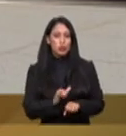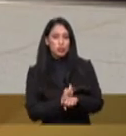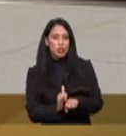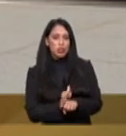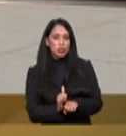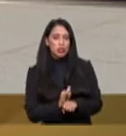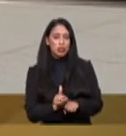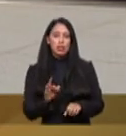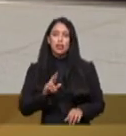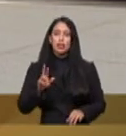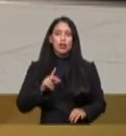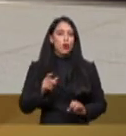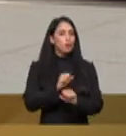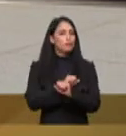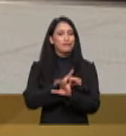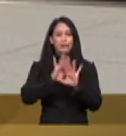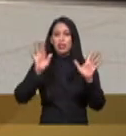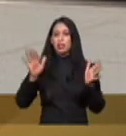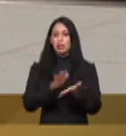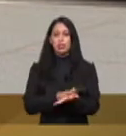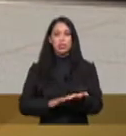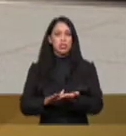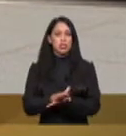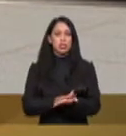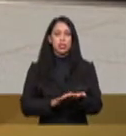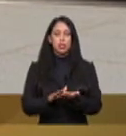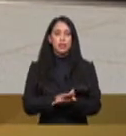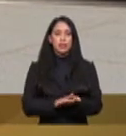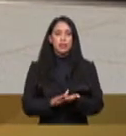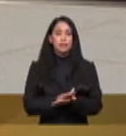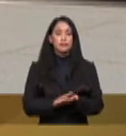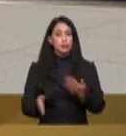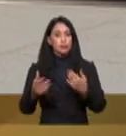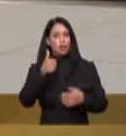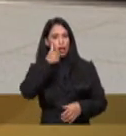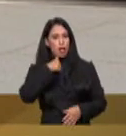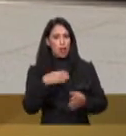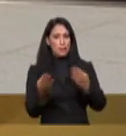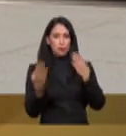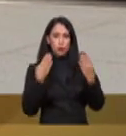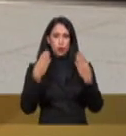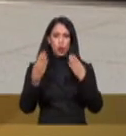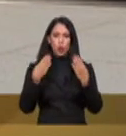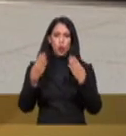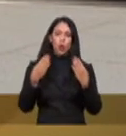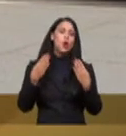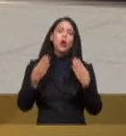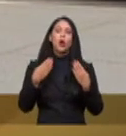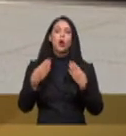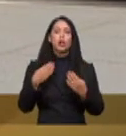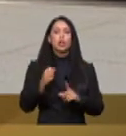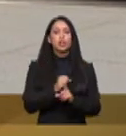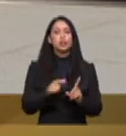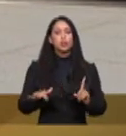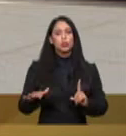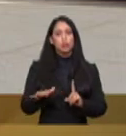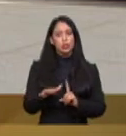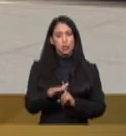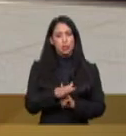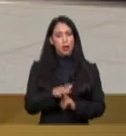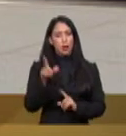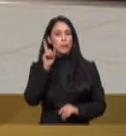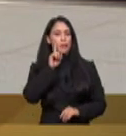que não primam pela transparência. A psicóloga social norte-americana Shoshana